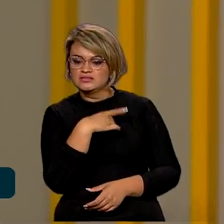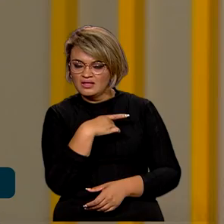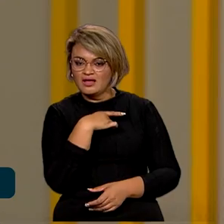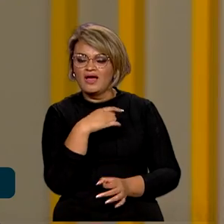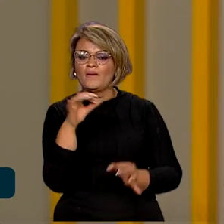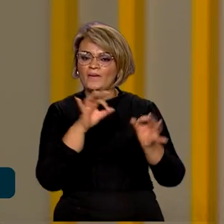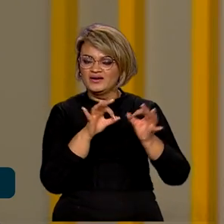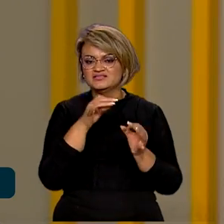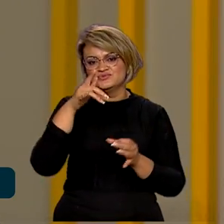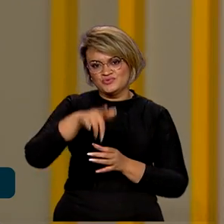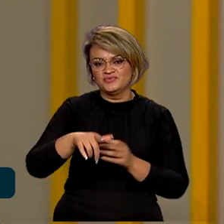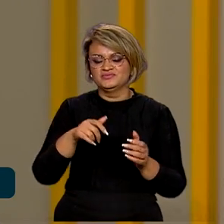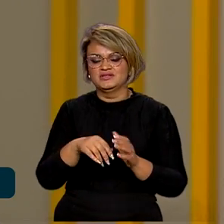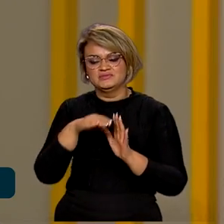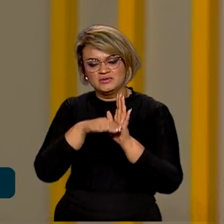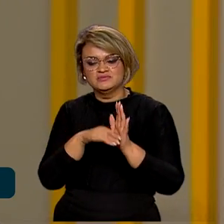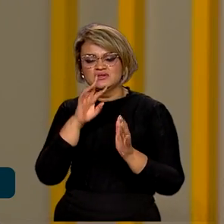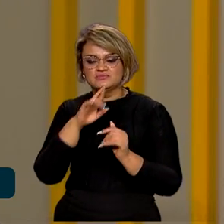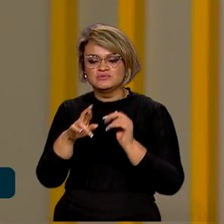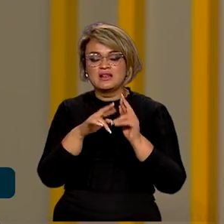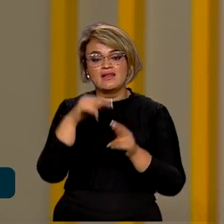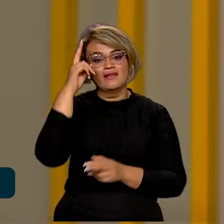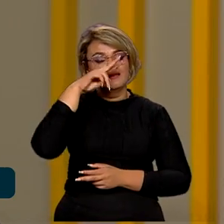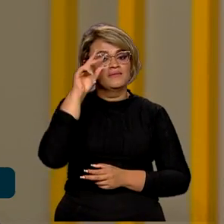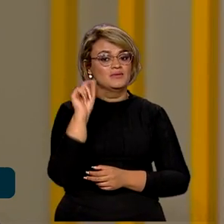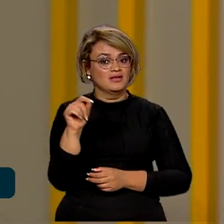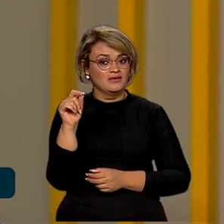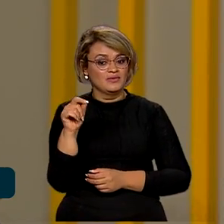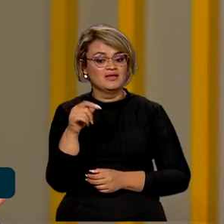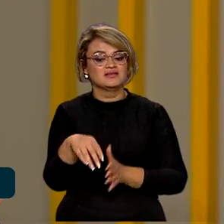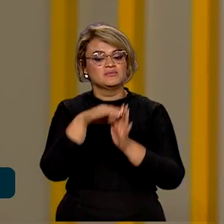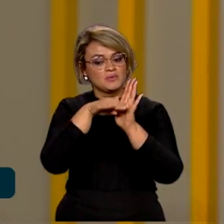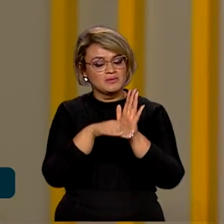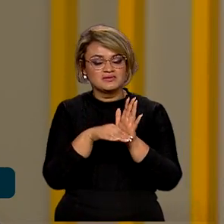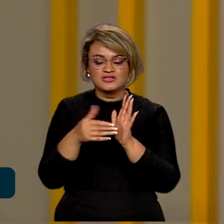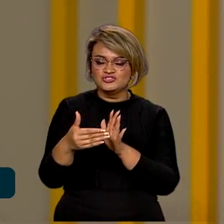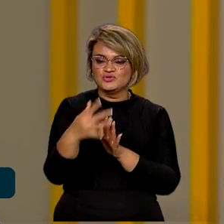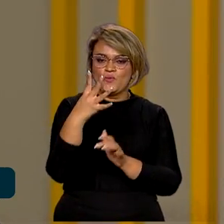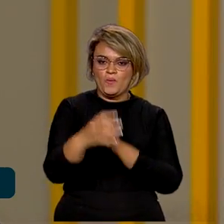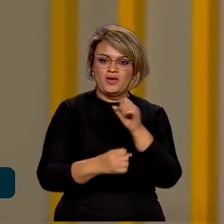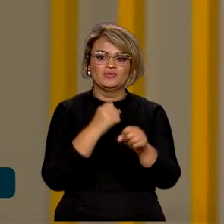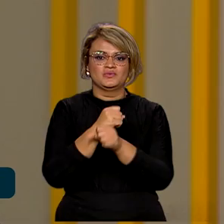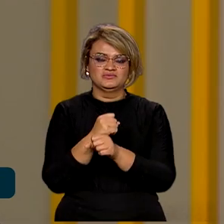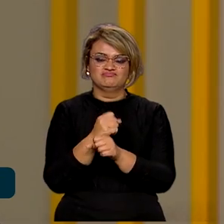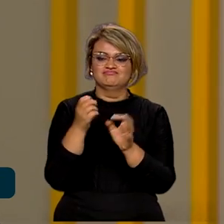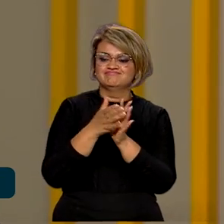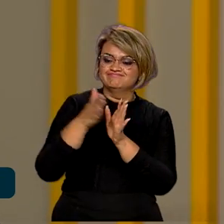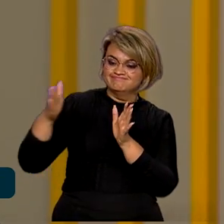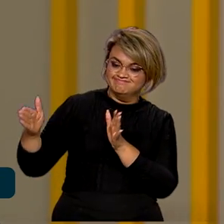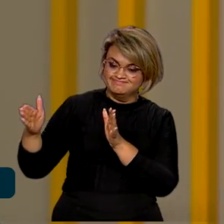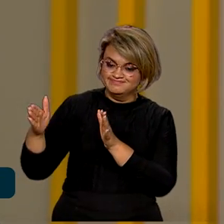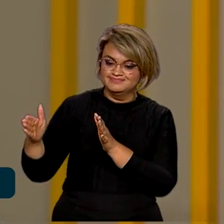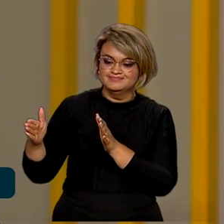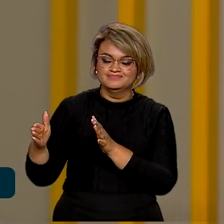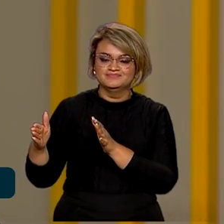constrói então esse caderno de resposta, lembrando, né, que essa é uma pauta por 4 anos, é por todo o mandato. Então você